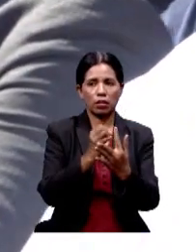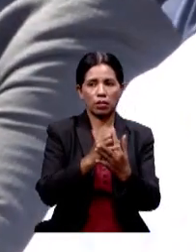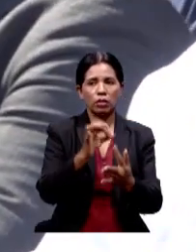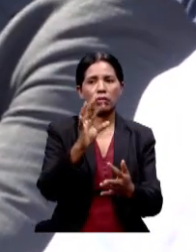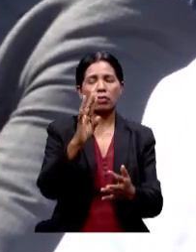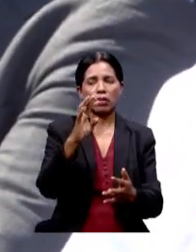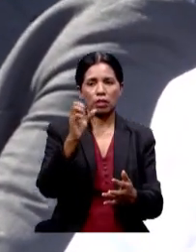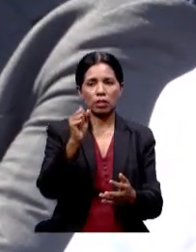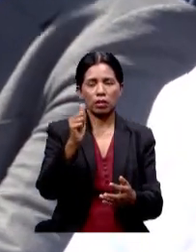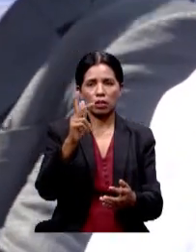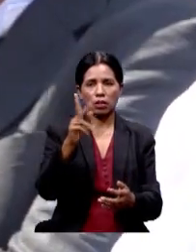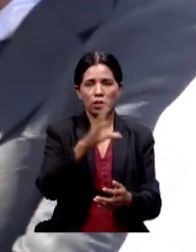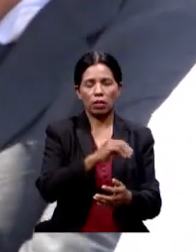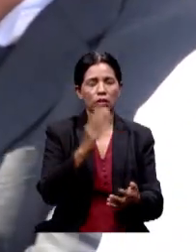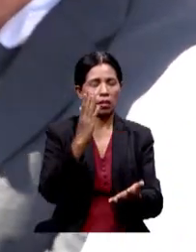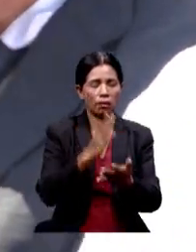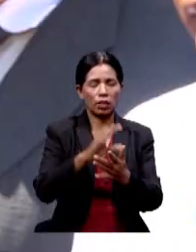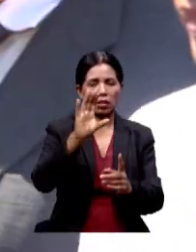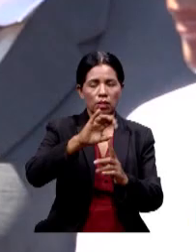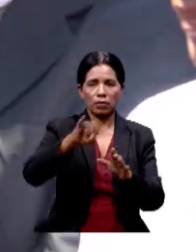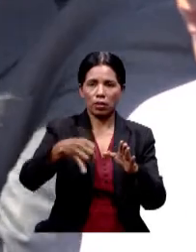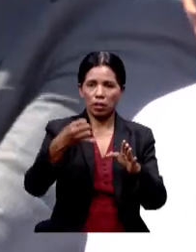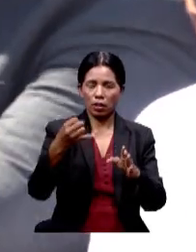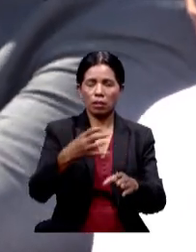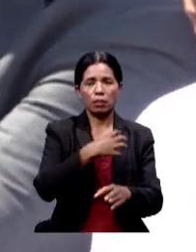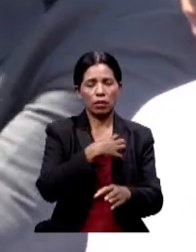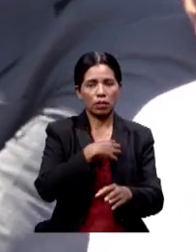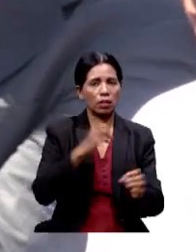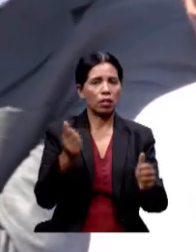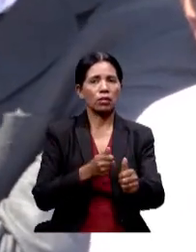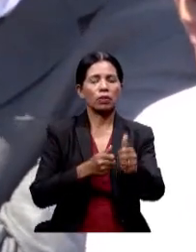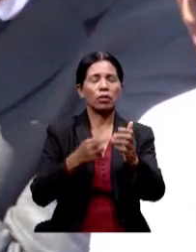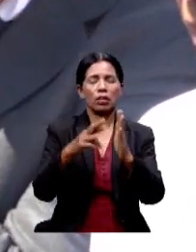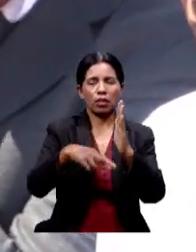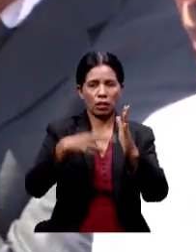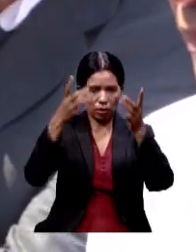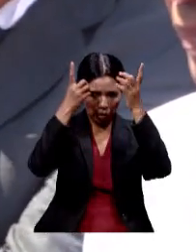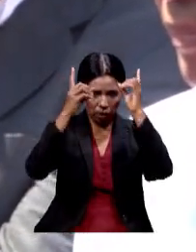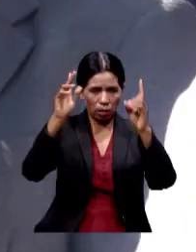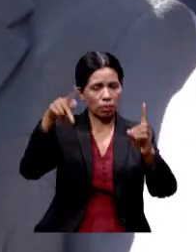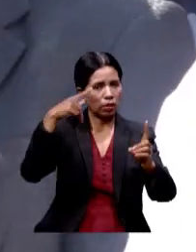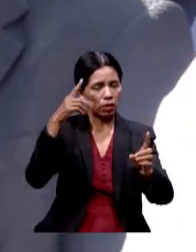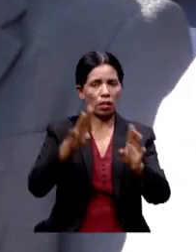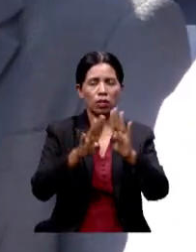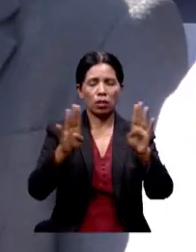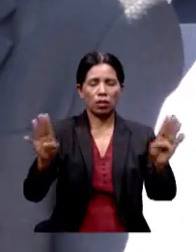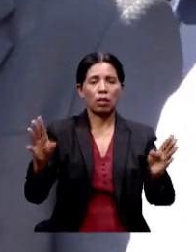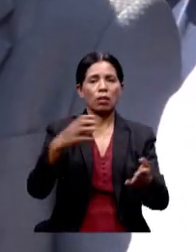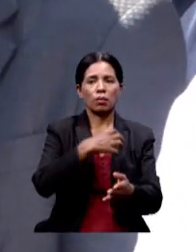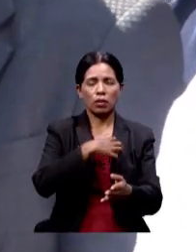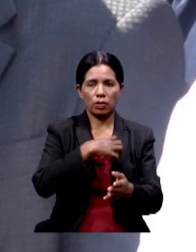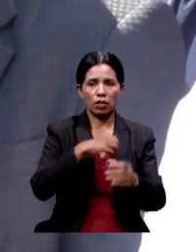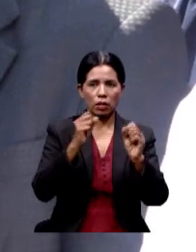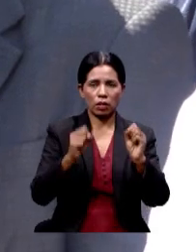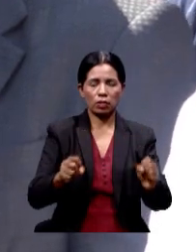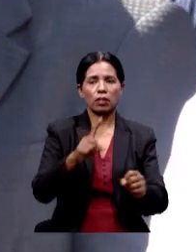na ameaça a tuejoneira comandante-geral Penetele. Bandeira ela cumpre decisão política, reativa, polícia reformado, a